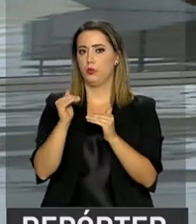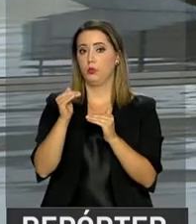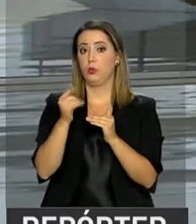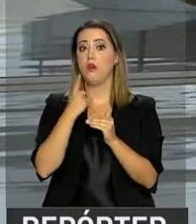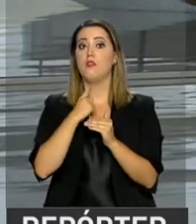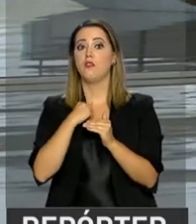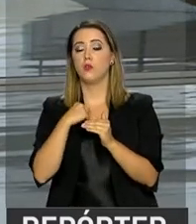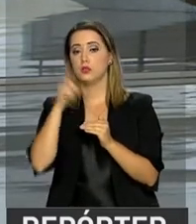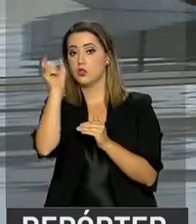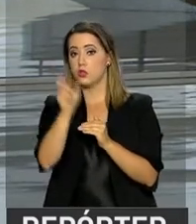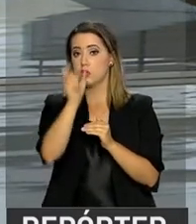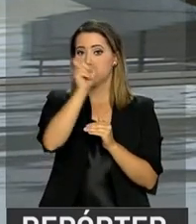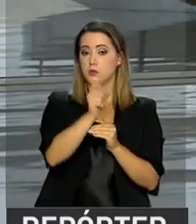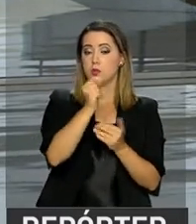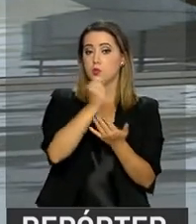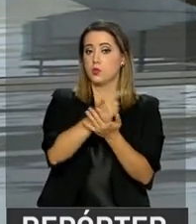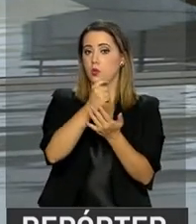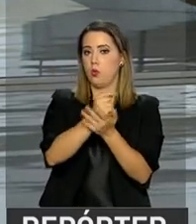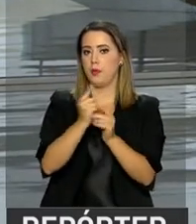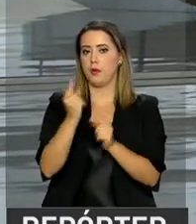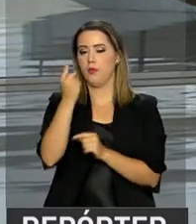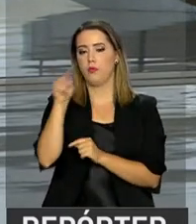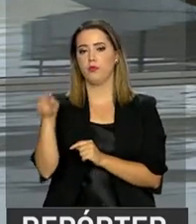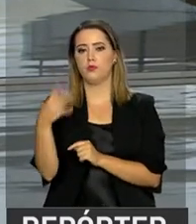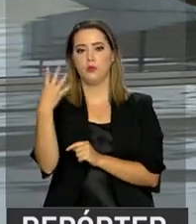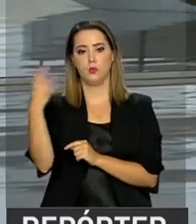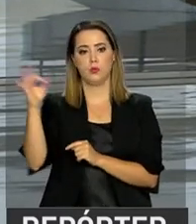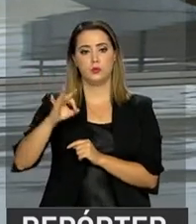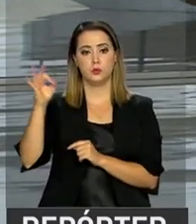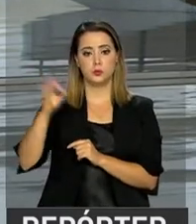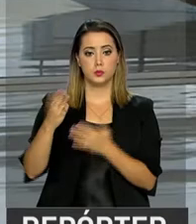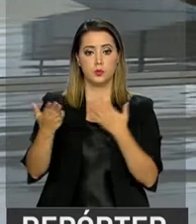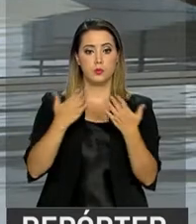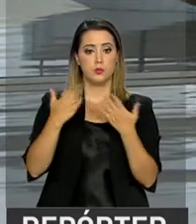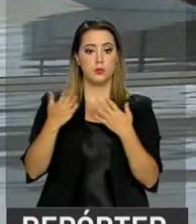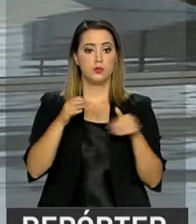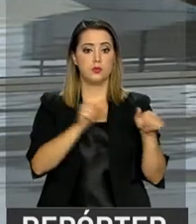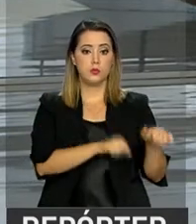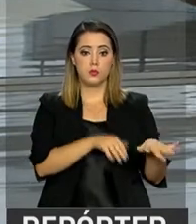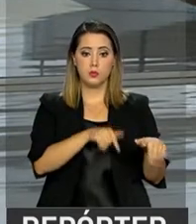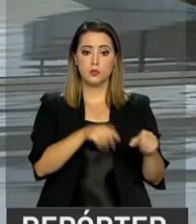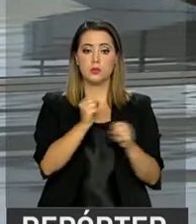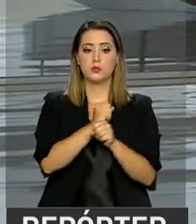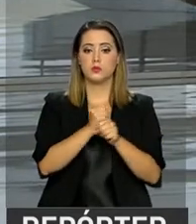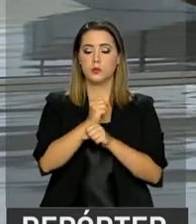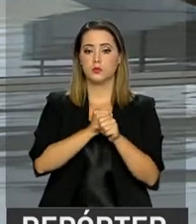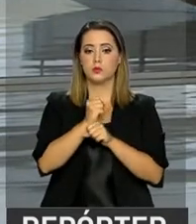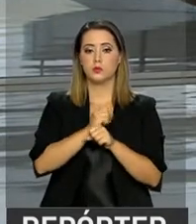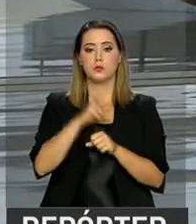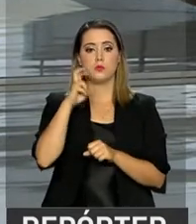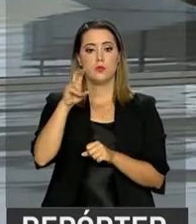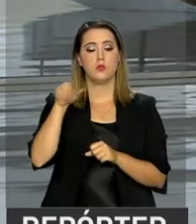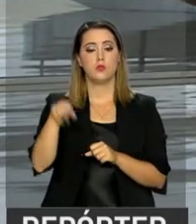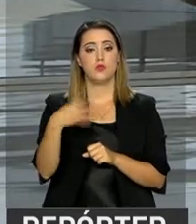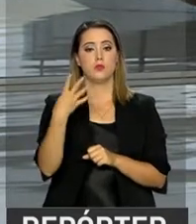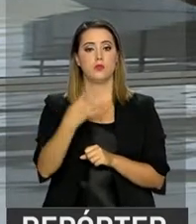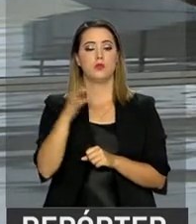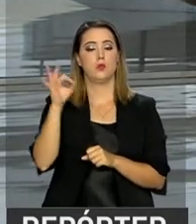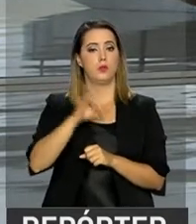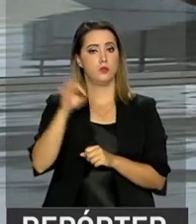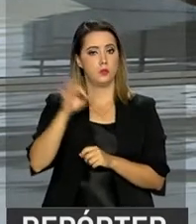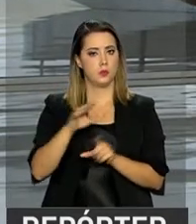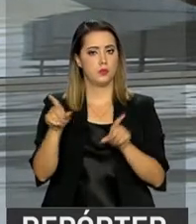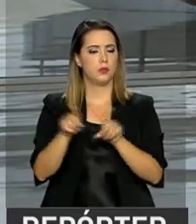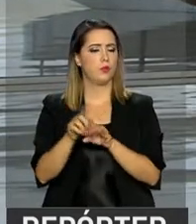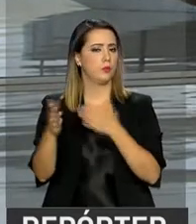de 1,4 por cento em relação a setembro deste ano e de 5,4 por cento em relação